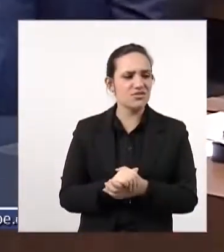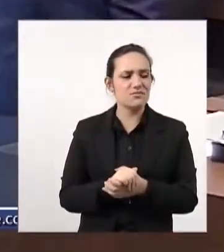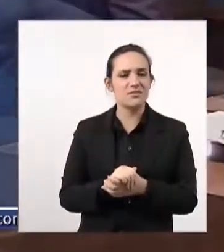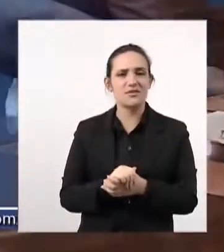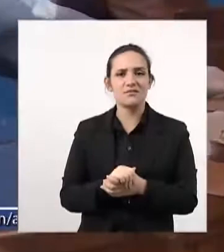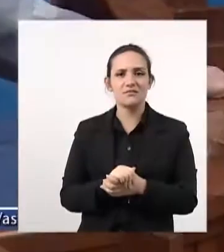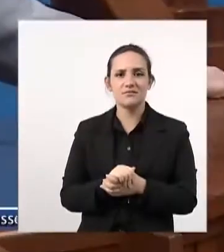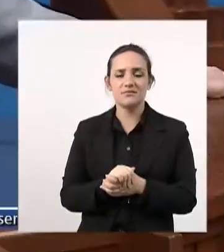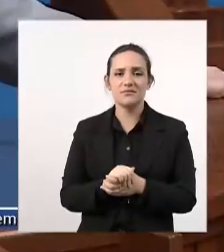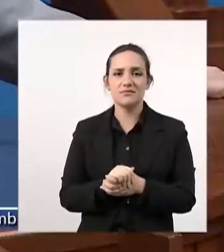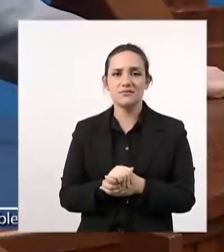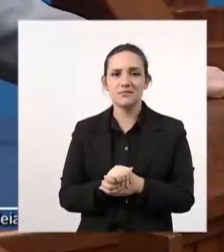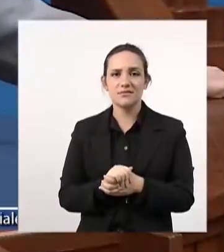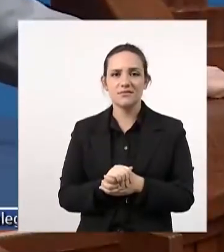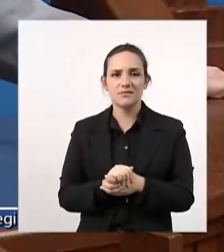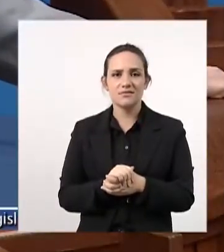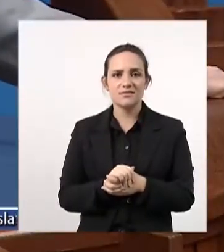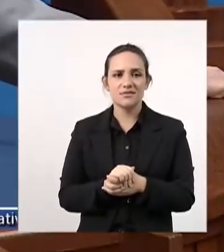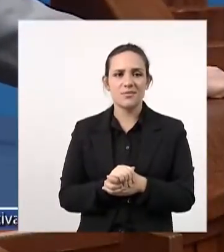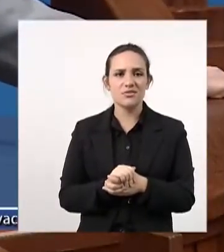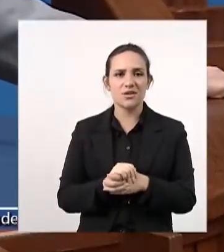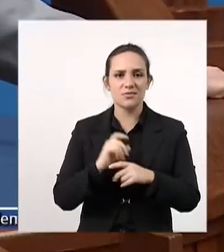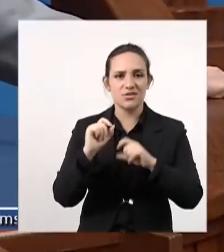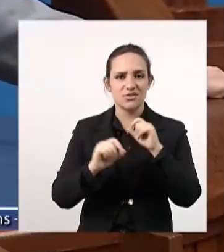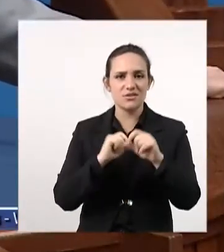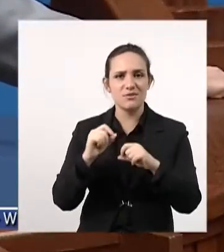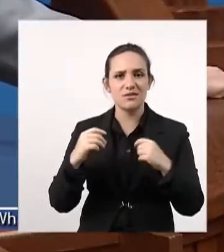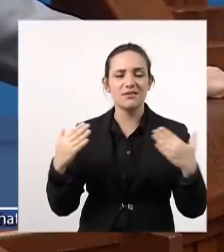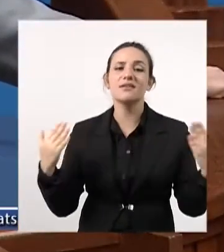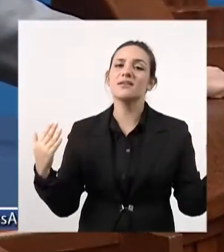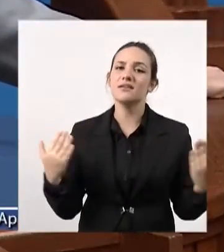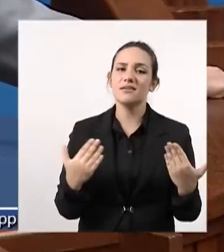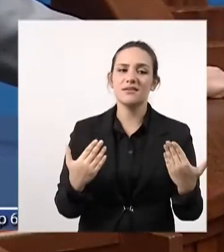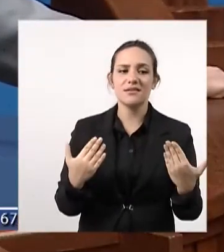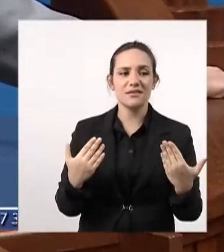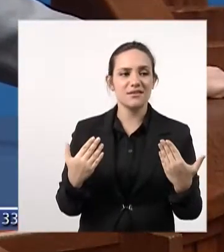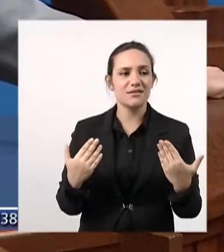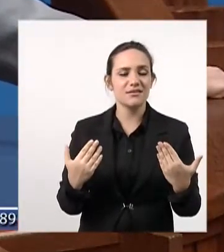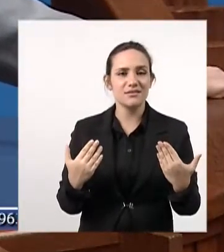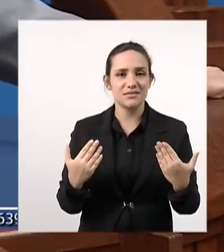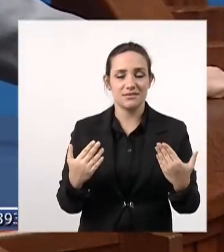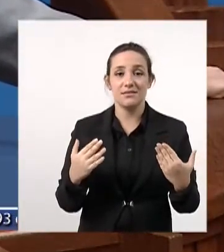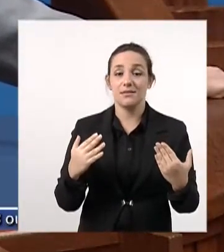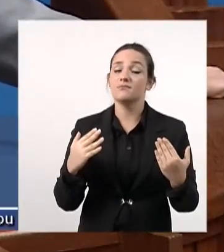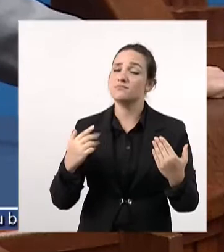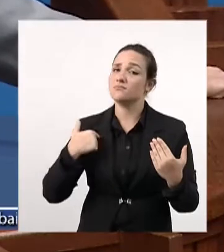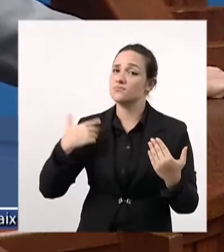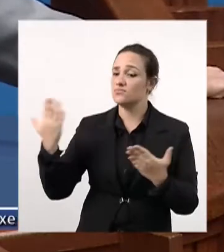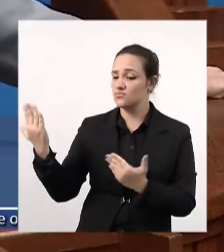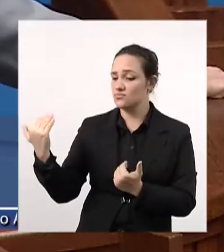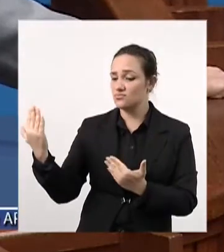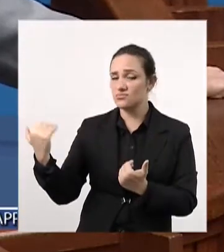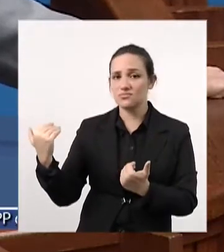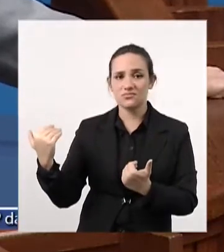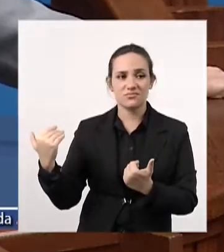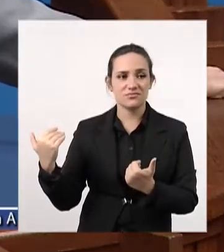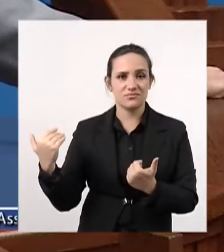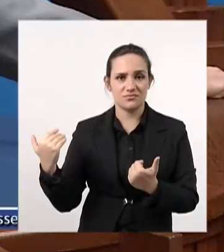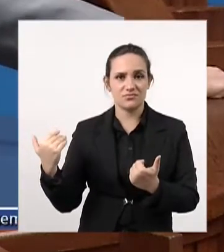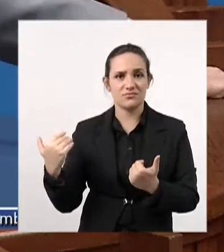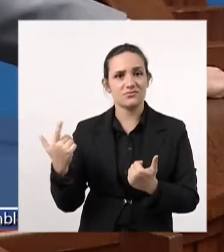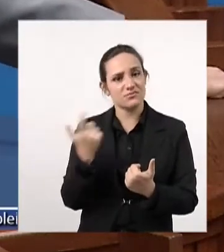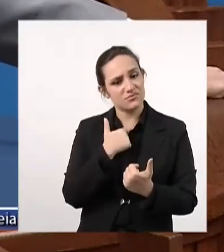Excelência que eu tenho uma vida de desafios. Desde muito jovem, de família